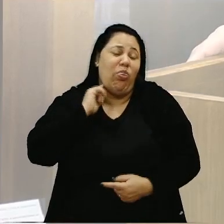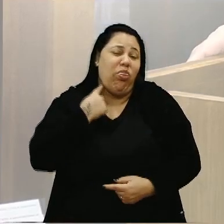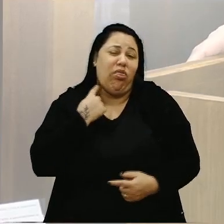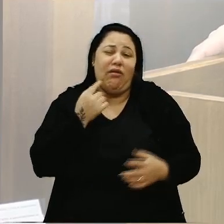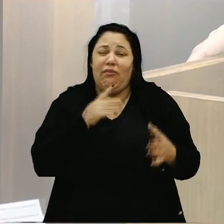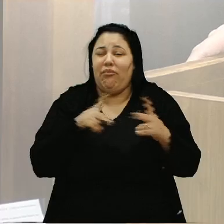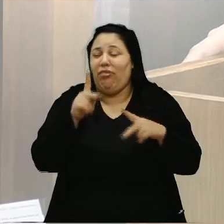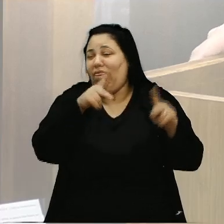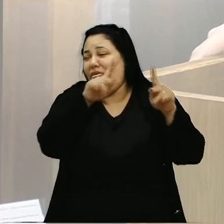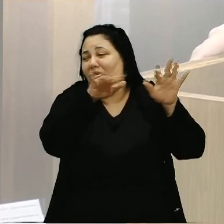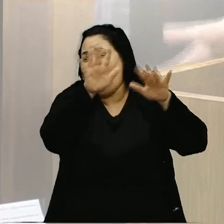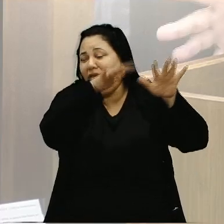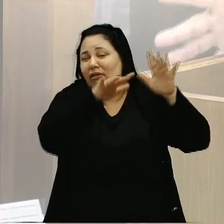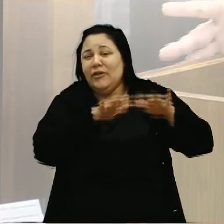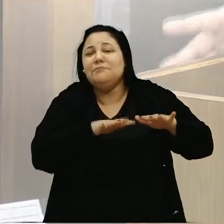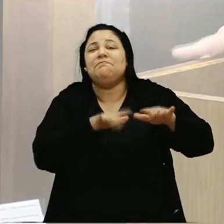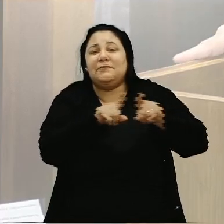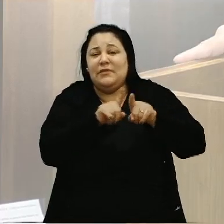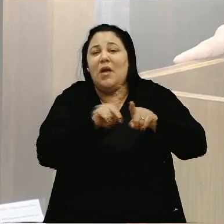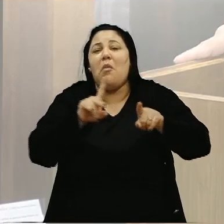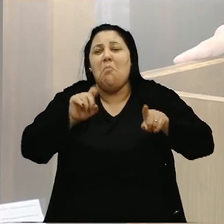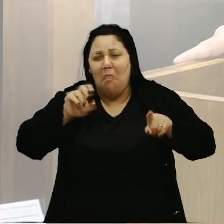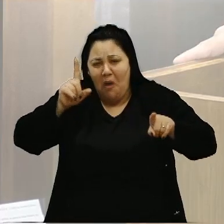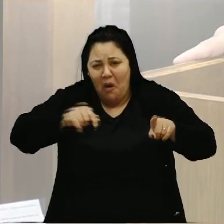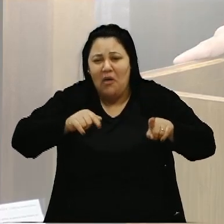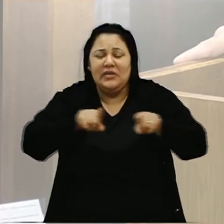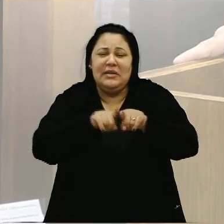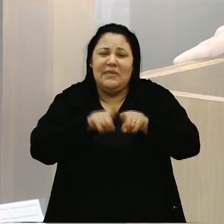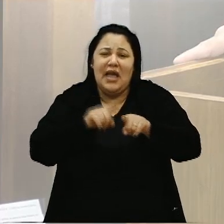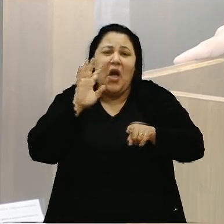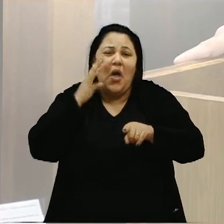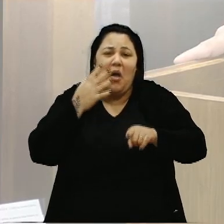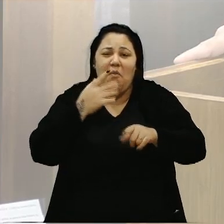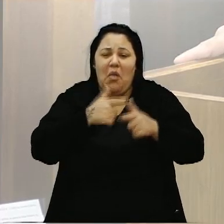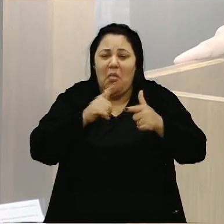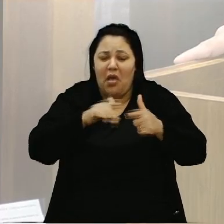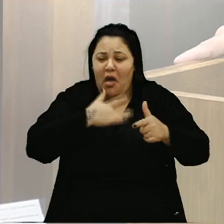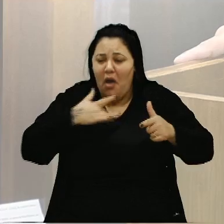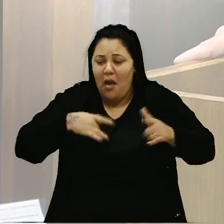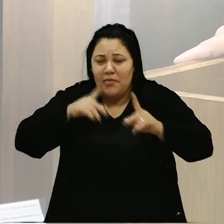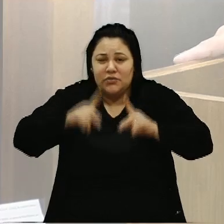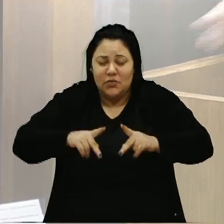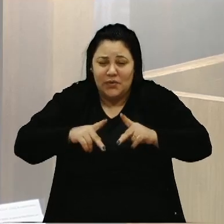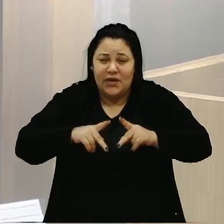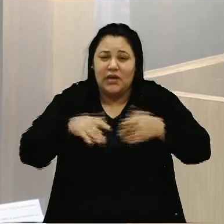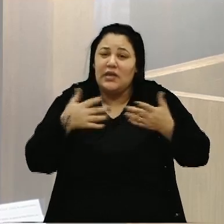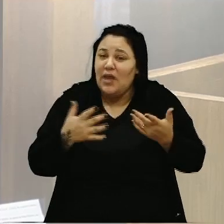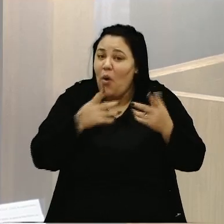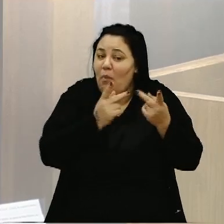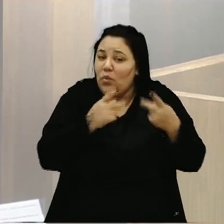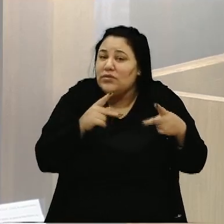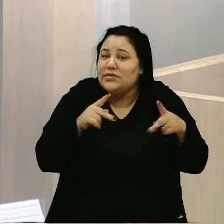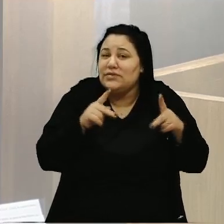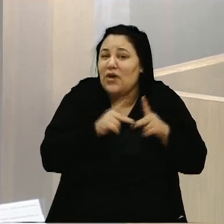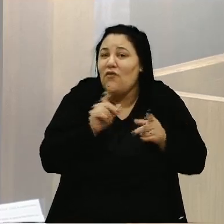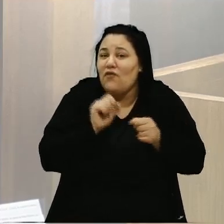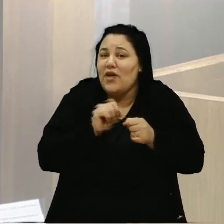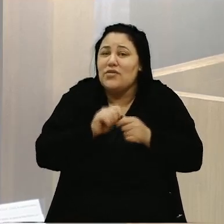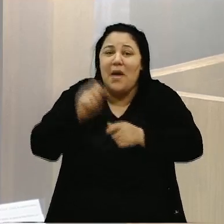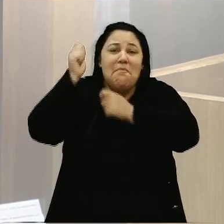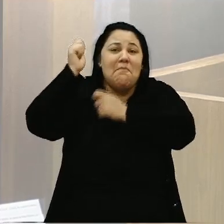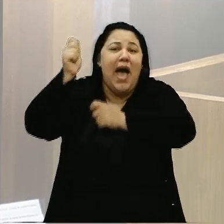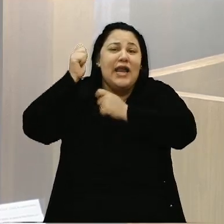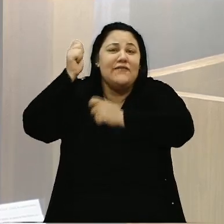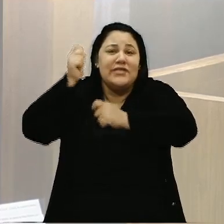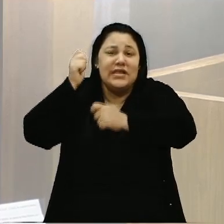excessividade de pó, incluindo problemas de saúde, a população realizou uma manifestação na entrada do bairro no